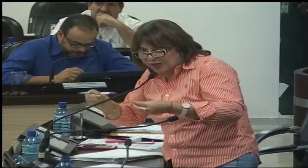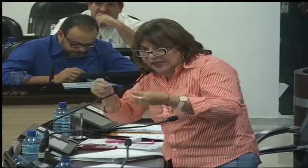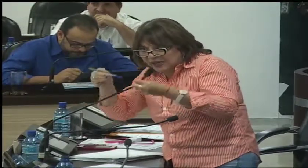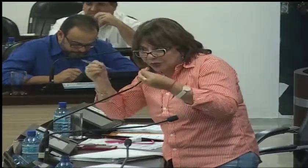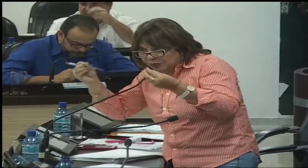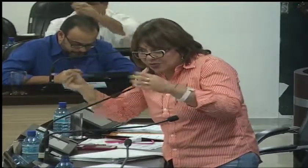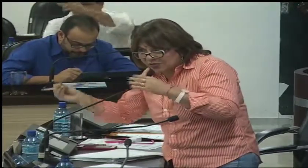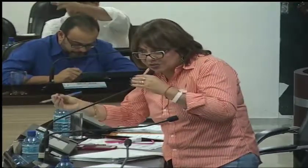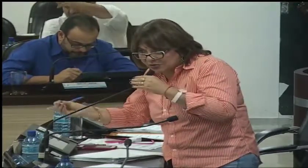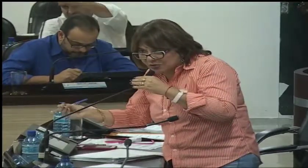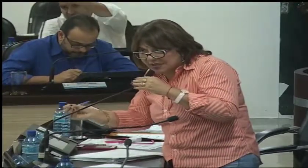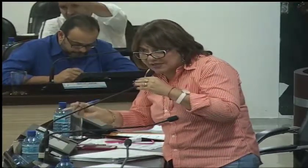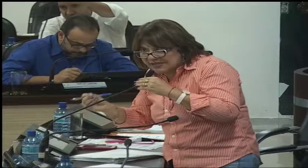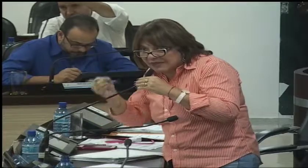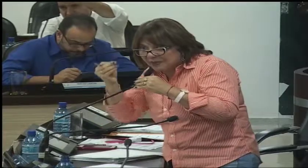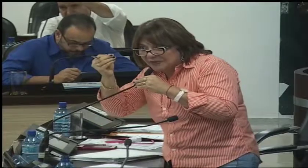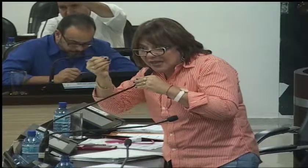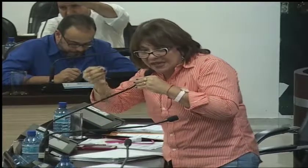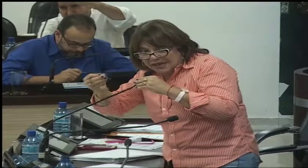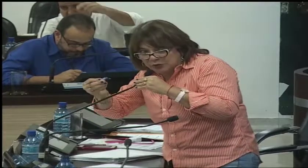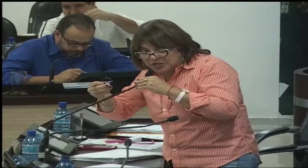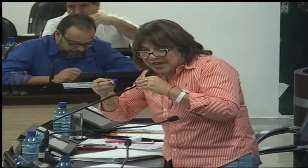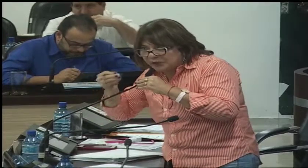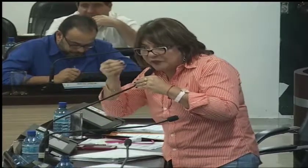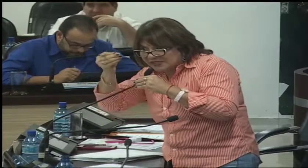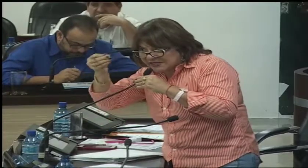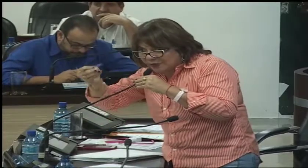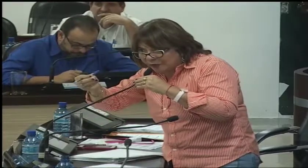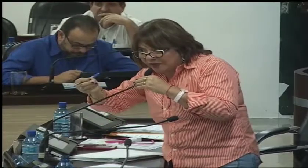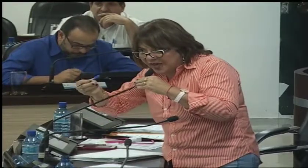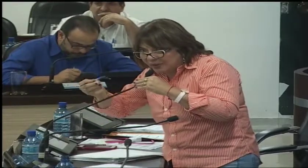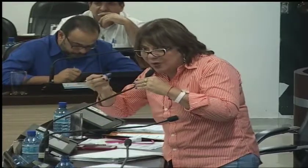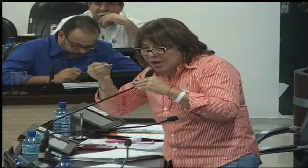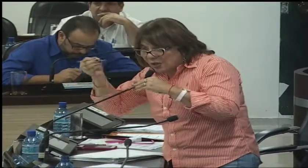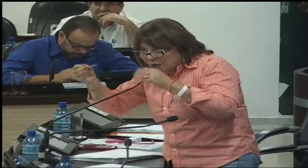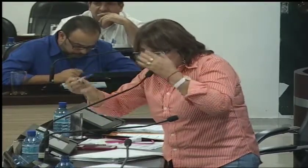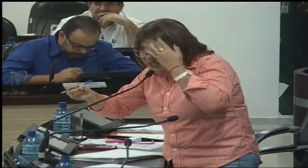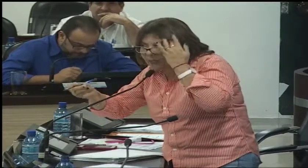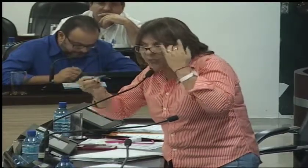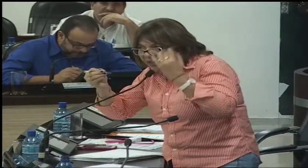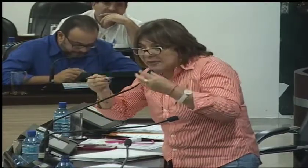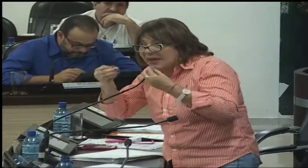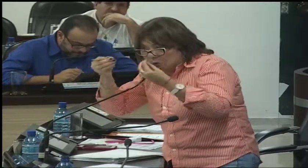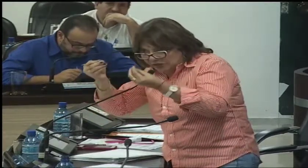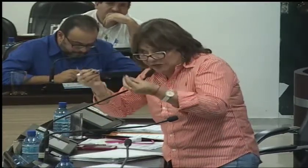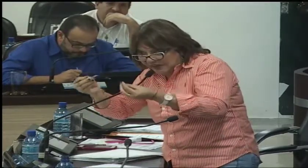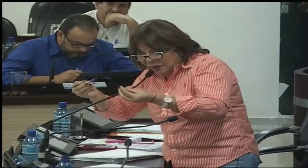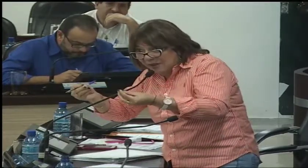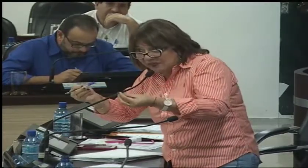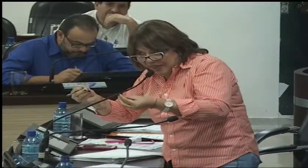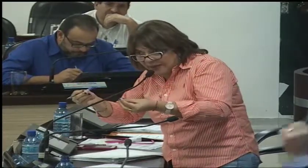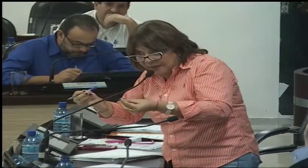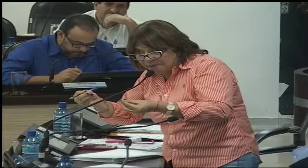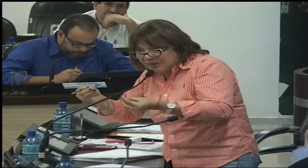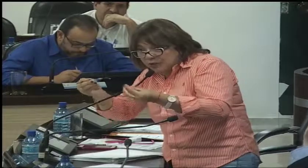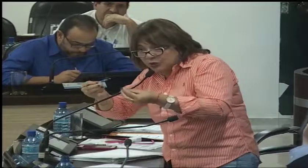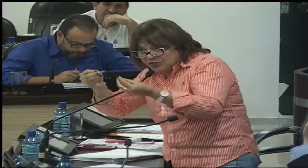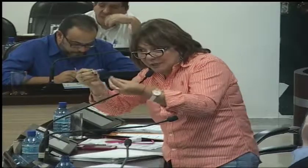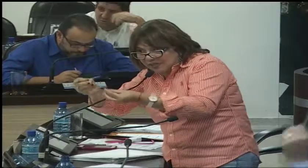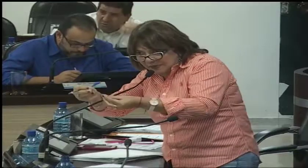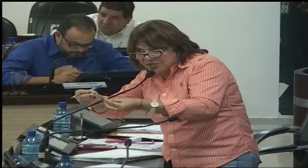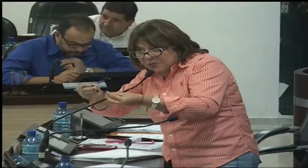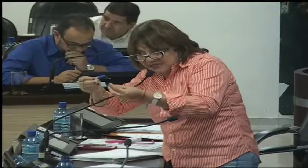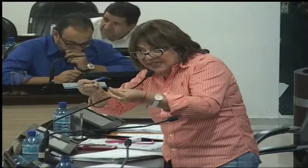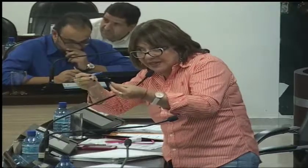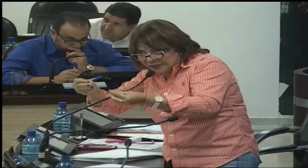trânsito violento, num trânsito desorganizado, e aí o Estado fez esse convênio com o município de Limeira, onde vai ter uma verba,